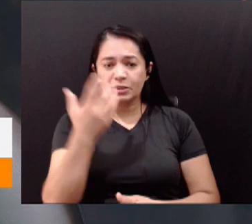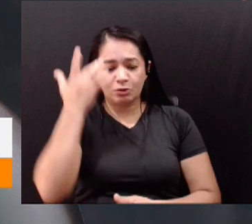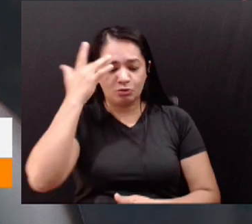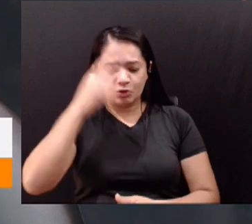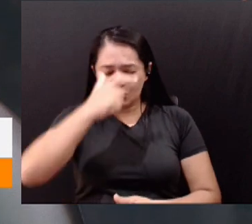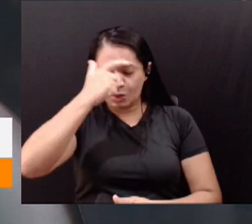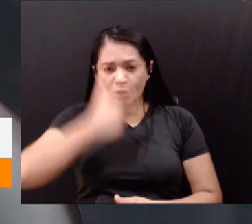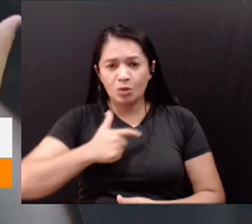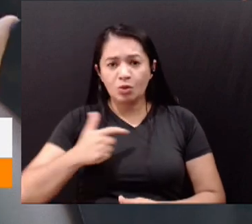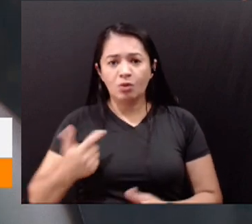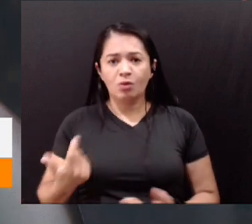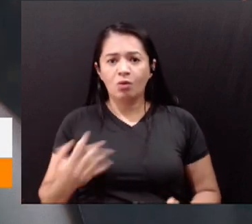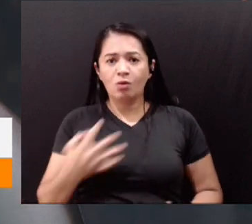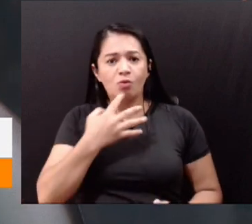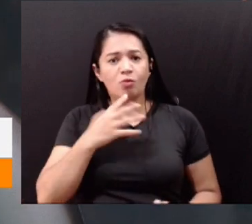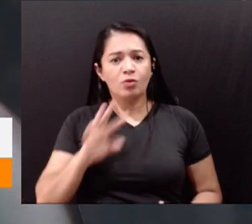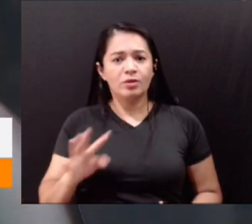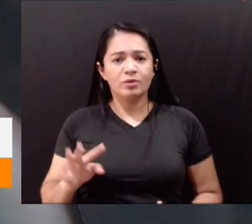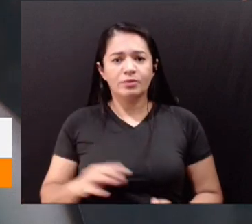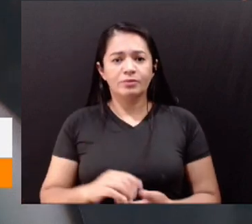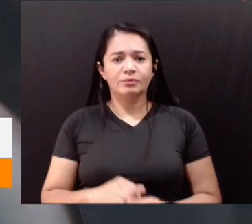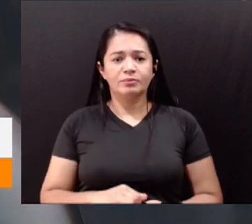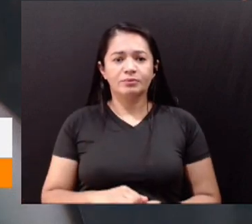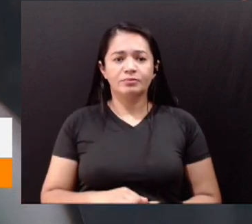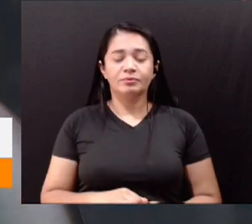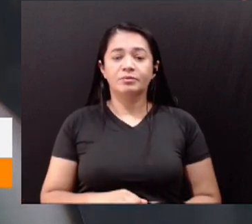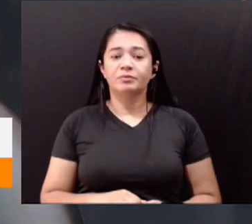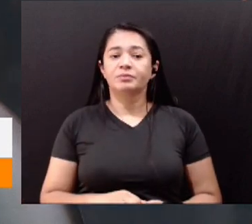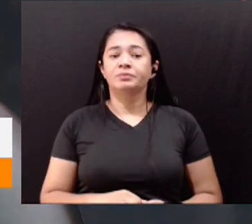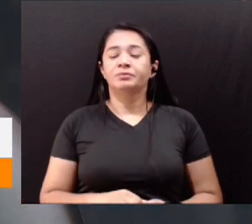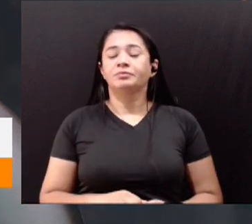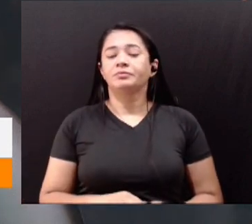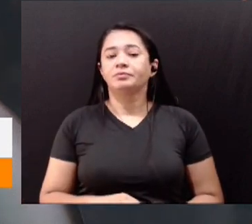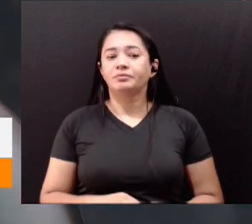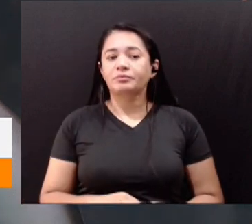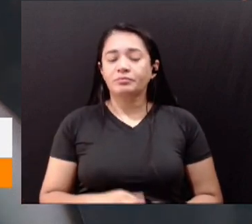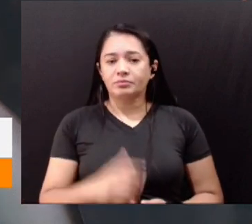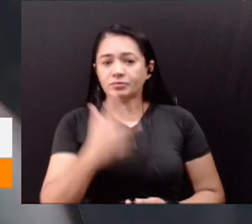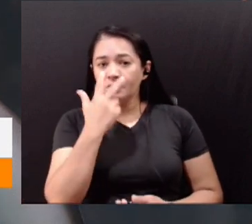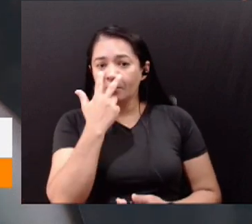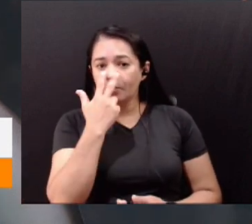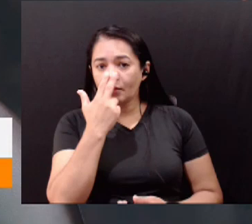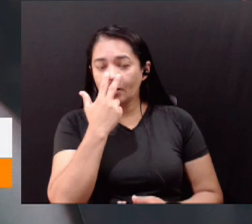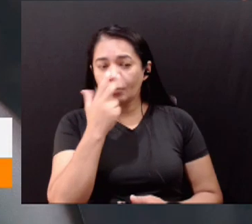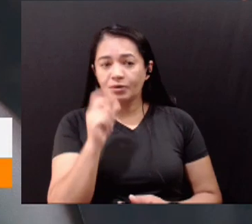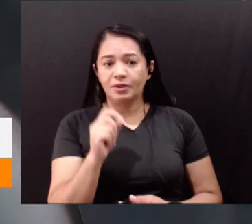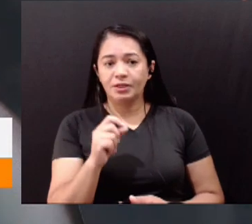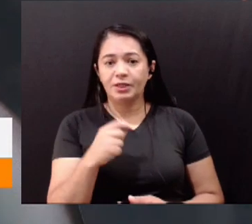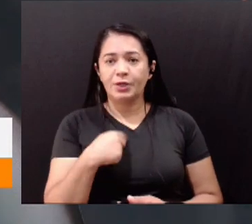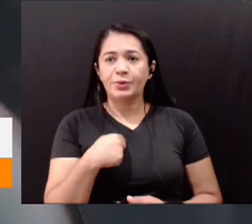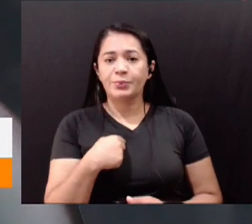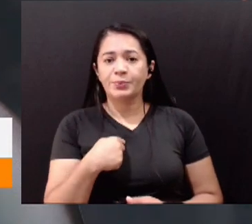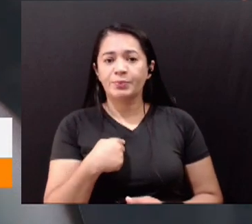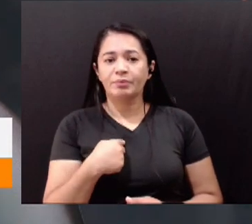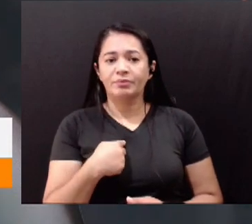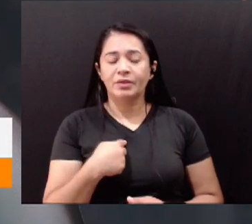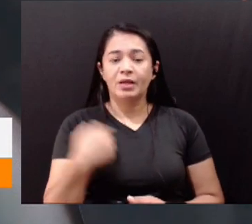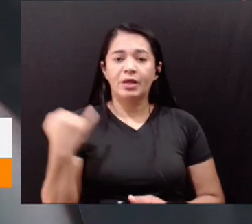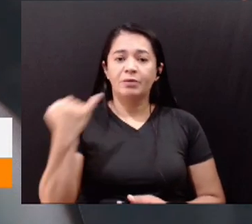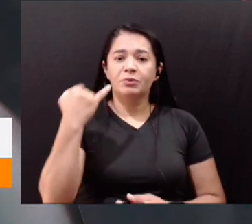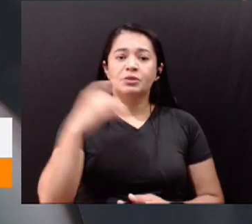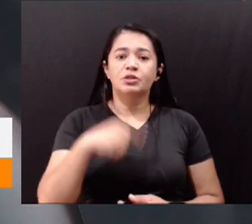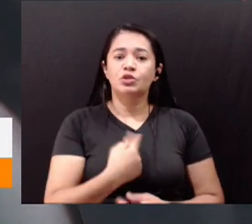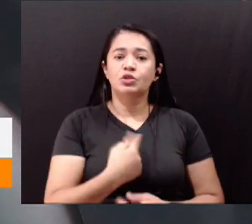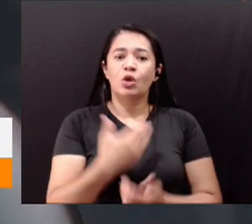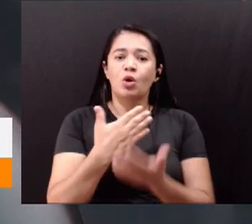aí, esse é um dos fatores que faz com que eu diria, é importante a gente começar a parar,